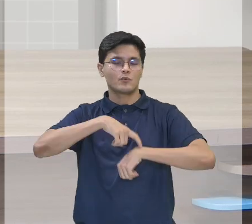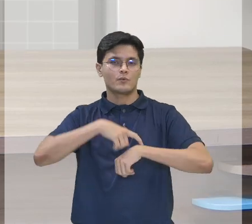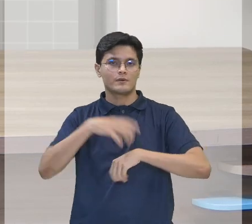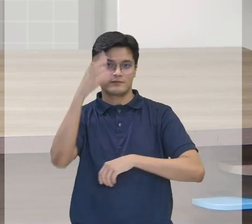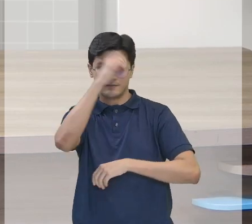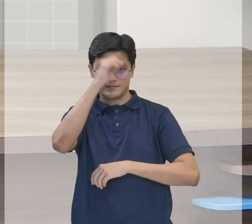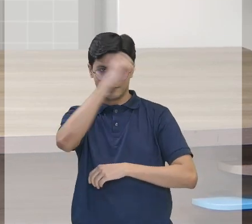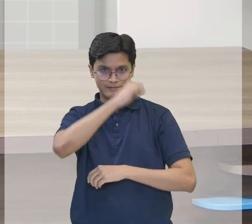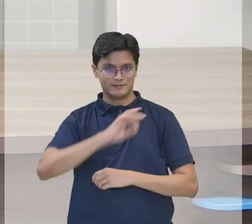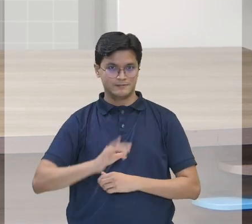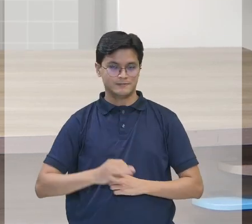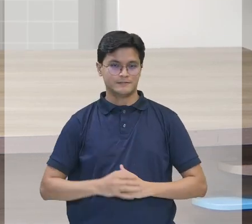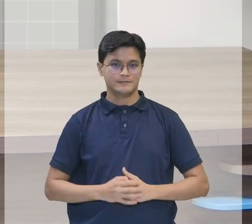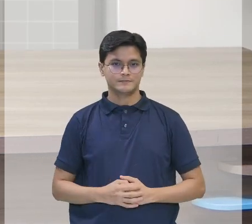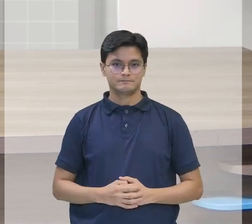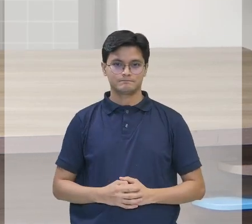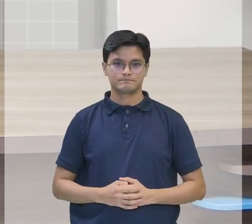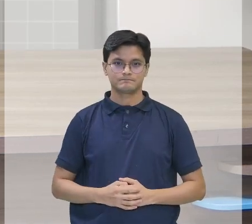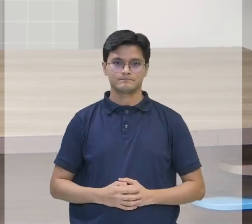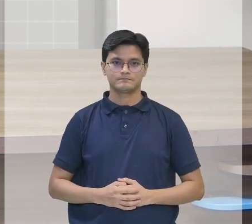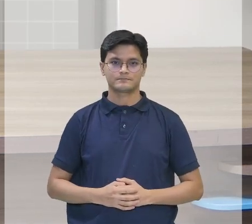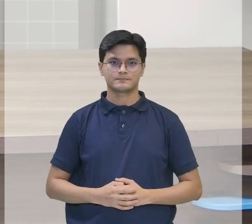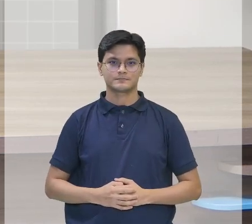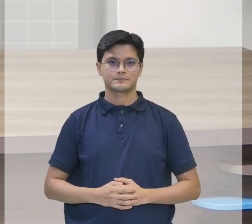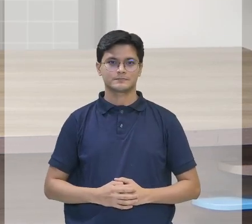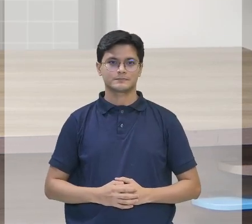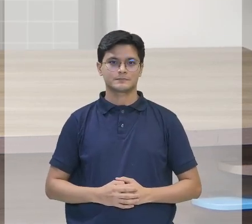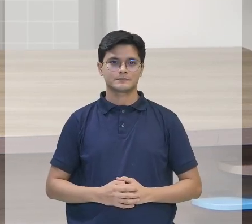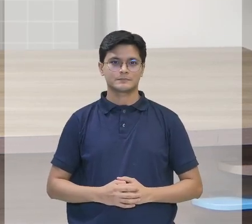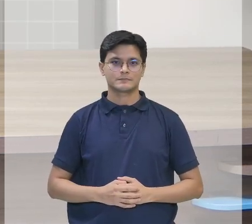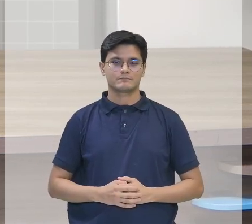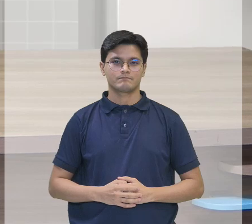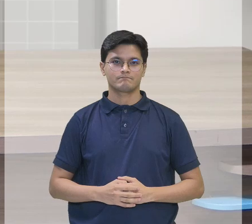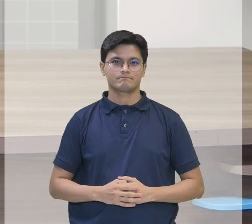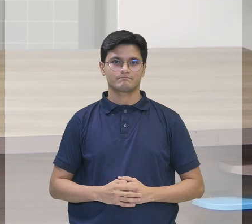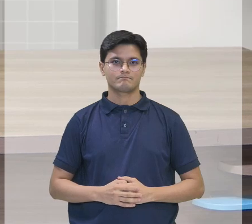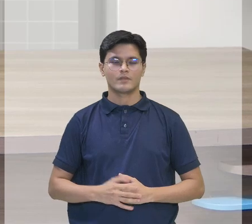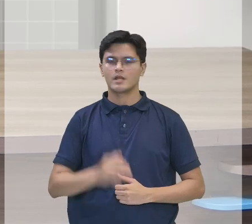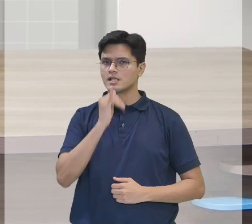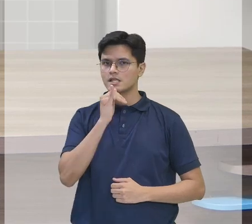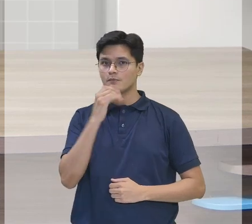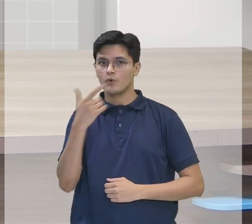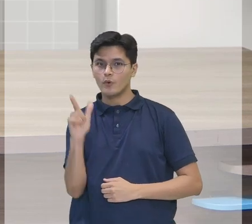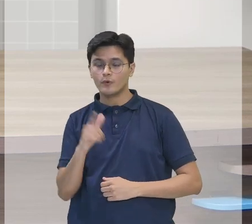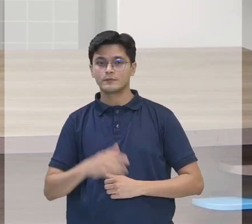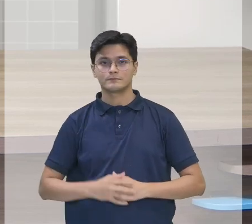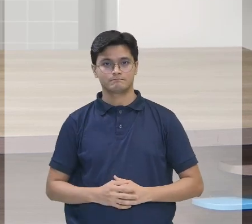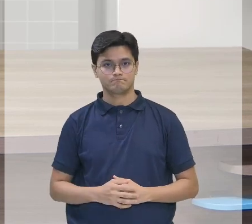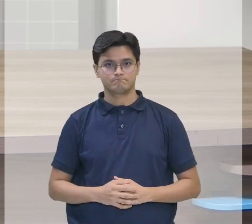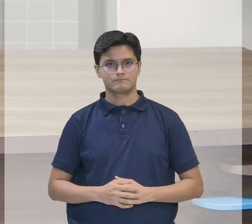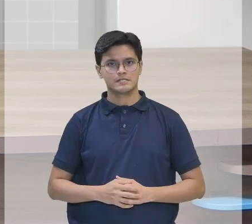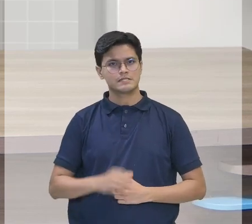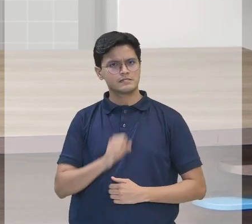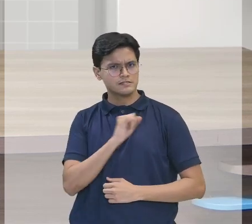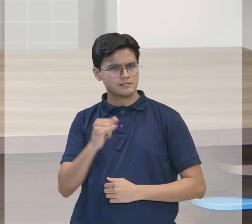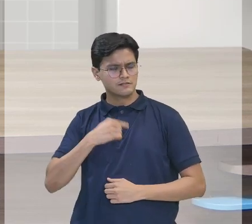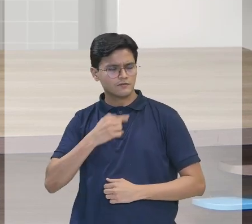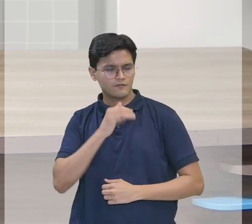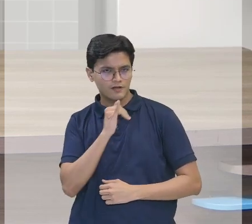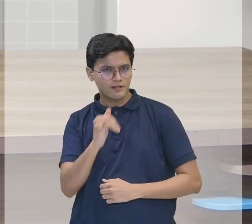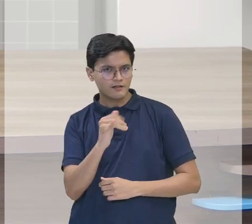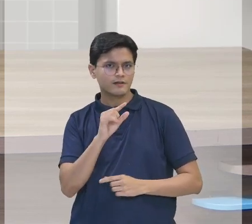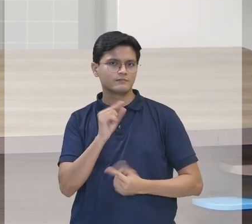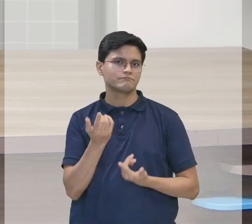dessa variável tarefa. E quando a gente diz, olha só, eu aprendo melhor, né, quando converso com